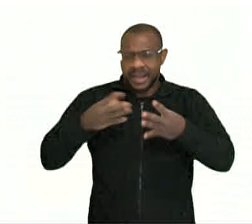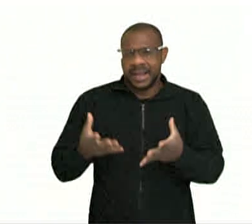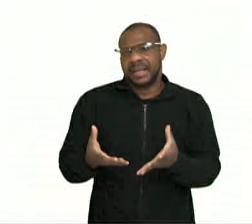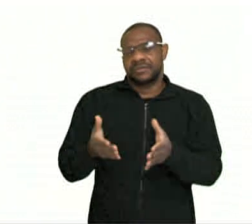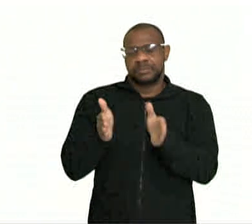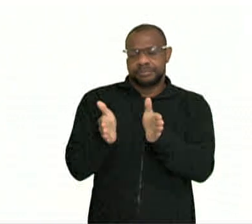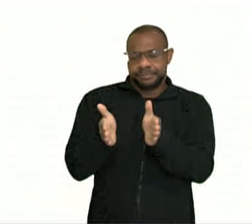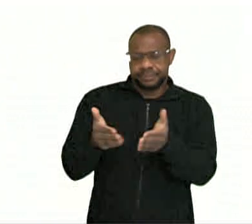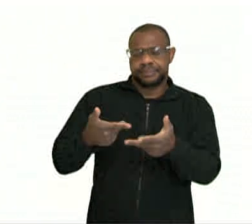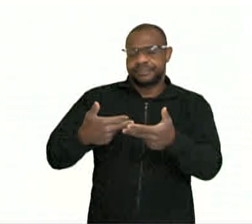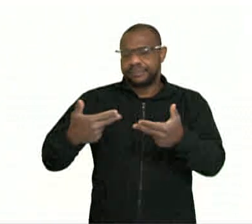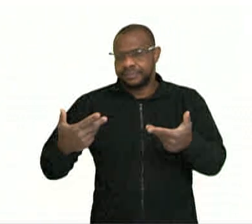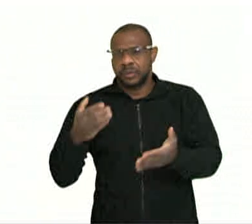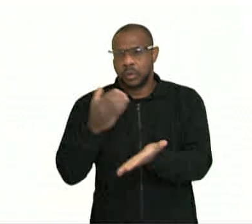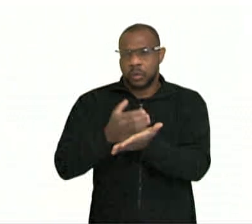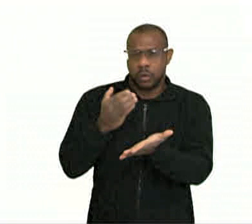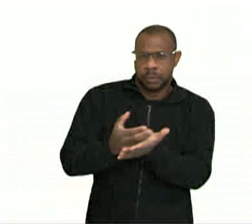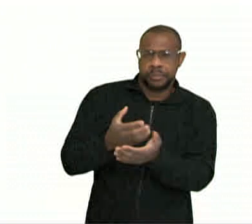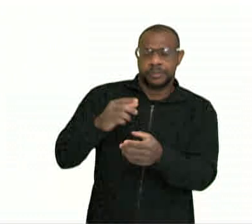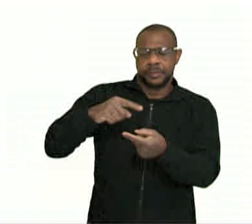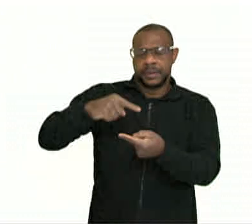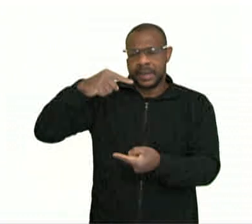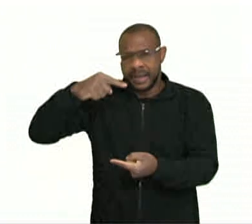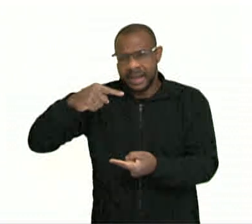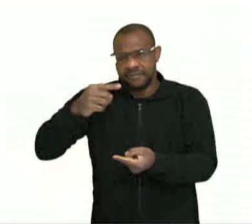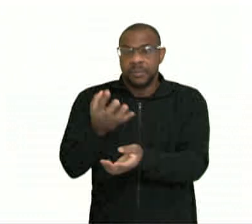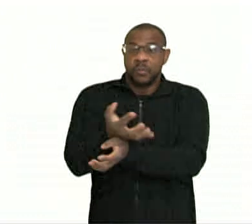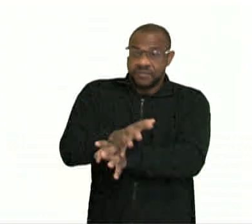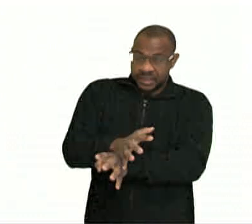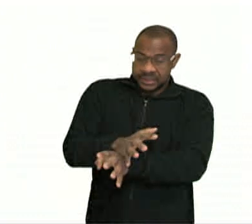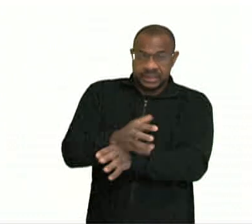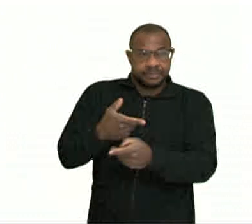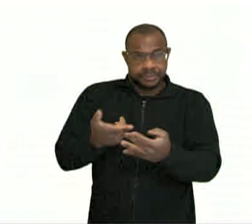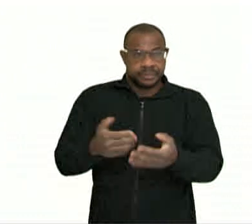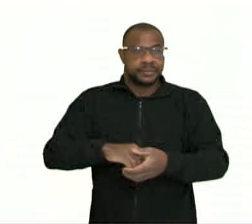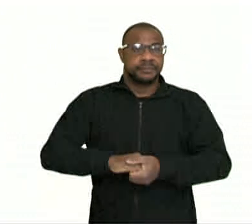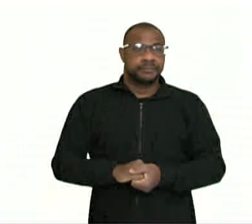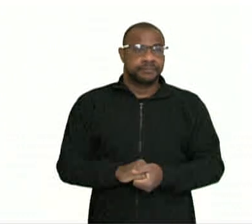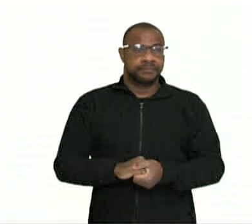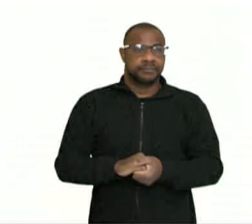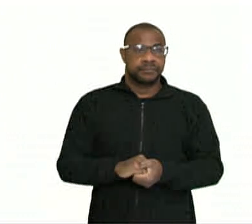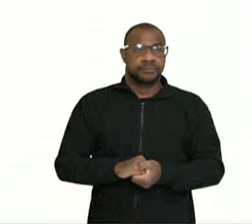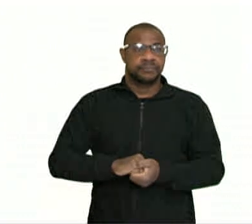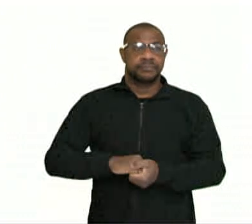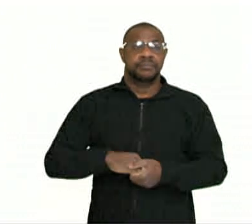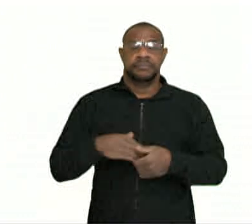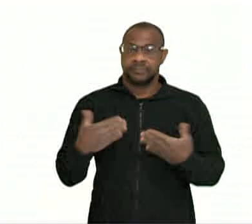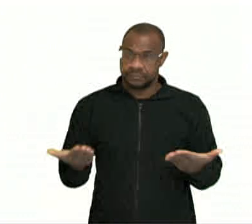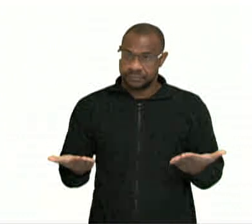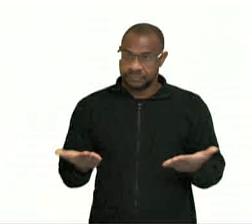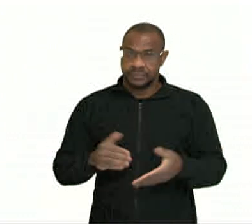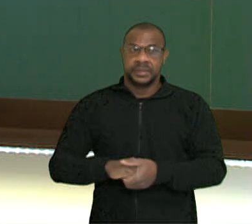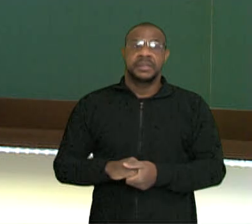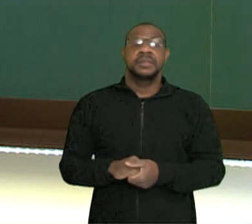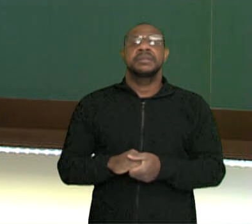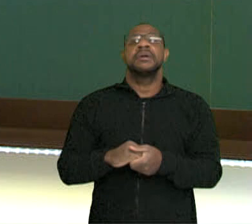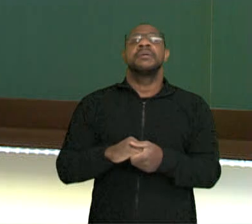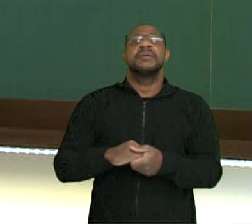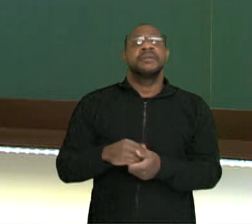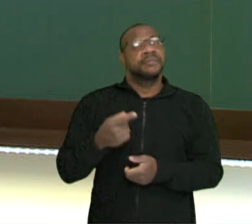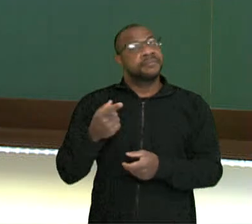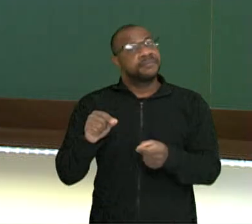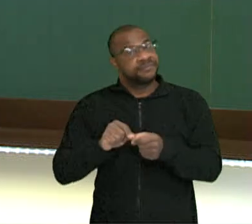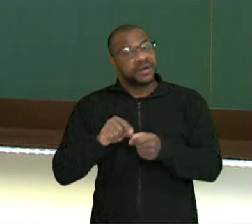potes, latas, copos, garrafas vazias, etc. Visto isso, você já sabe,